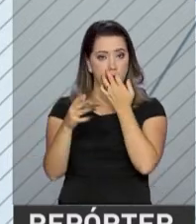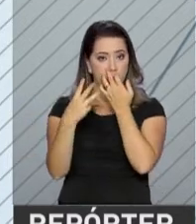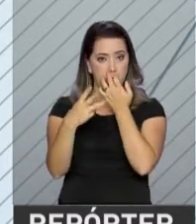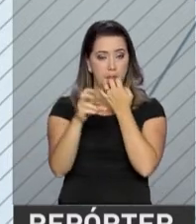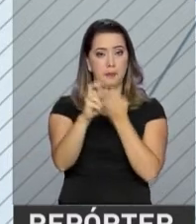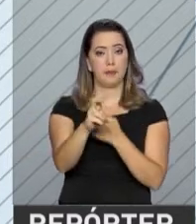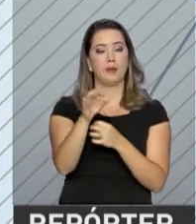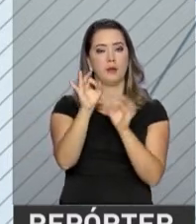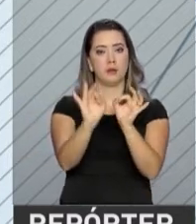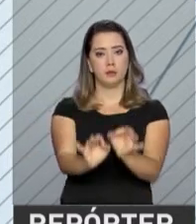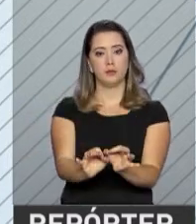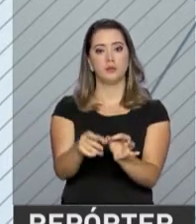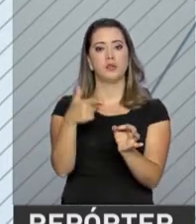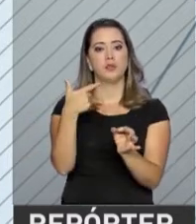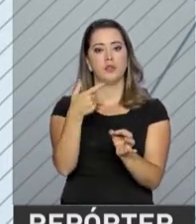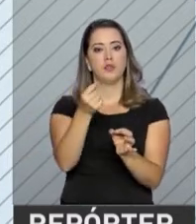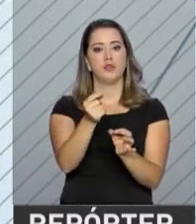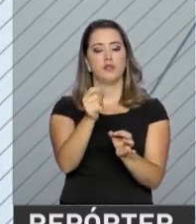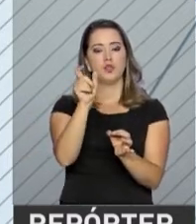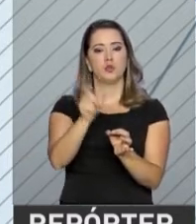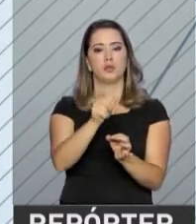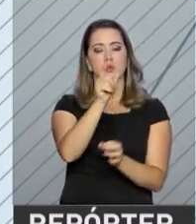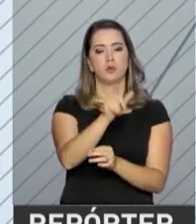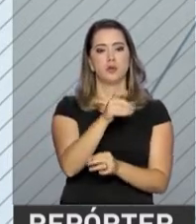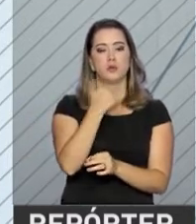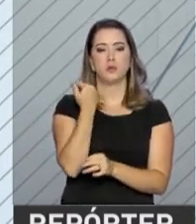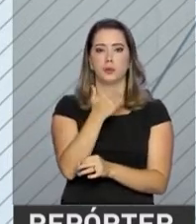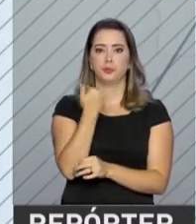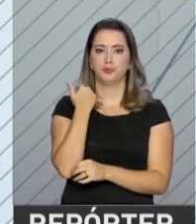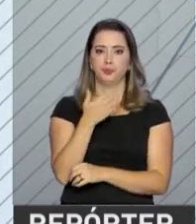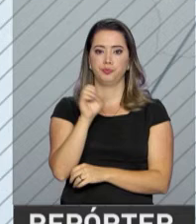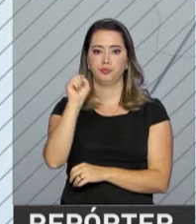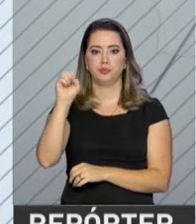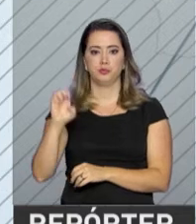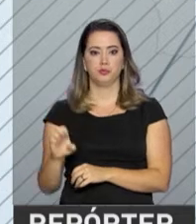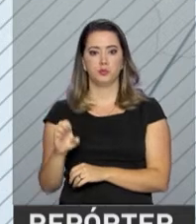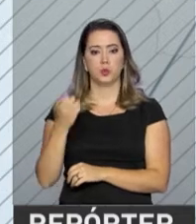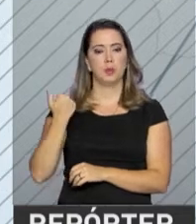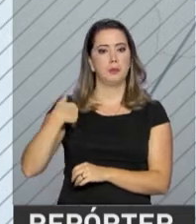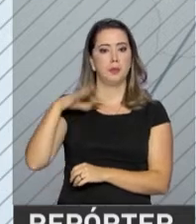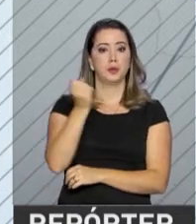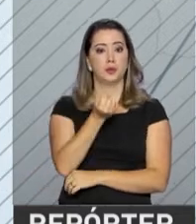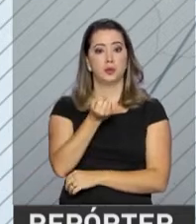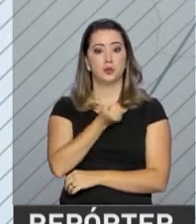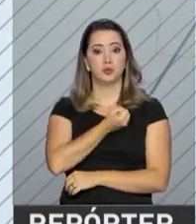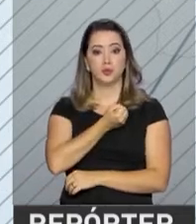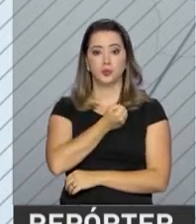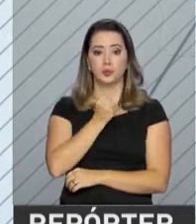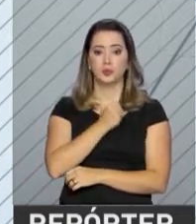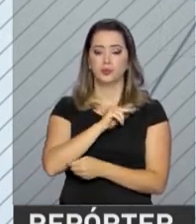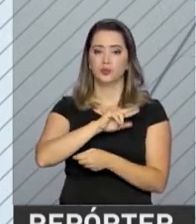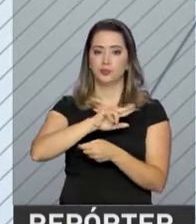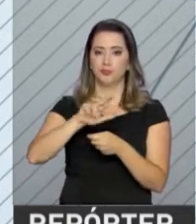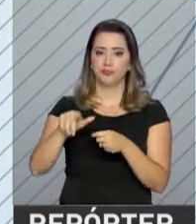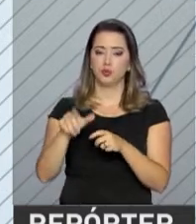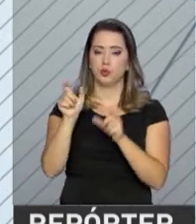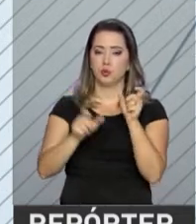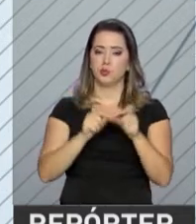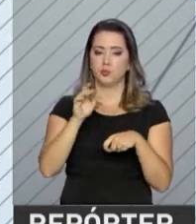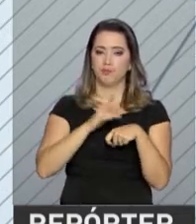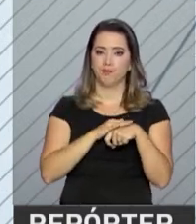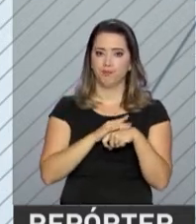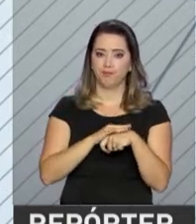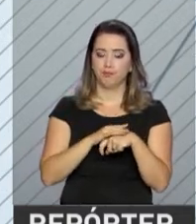confirmados e 20 pessoas morreram a região sudeste foi a que registrou o maior número de notificações em são paulo foram